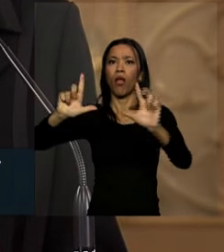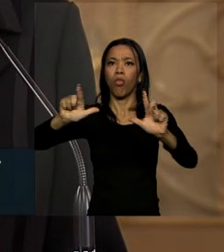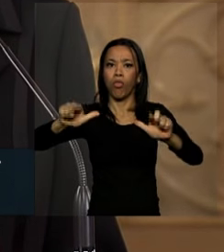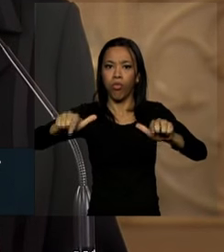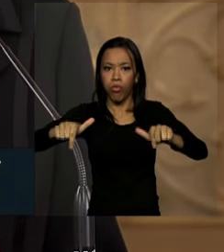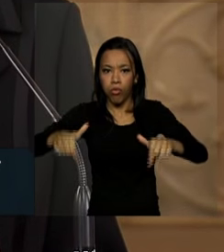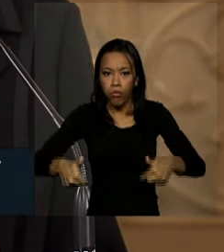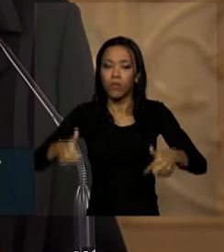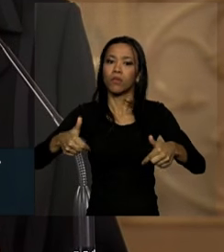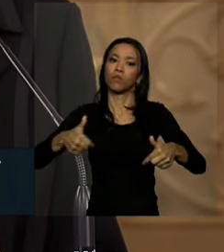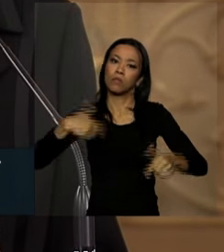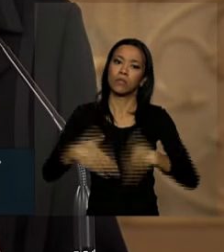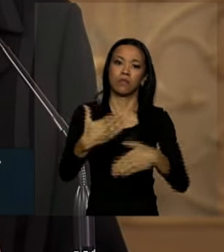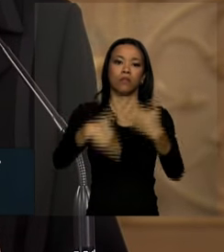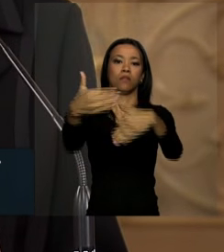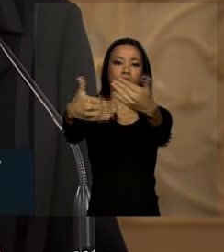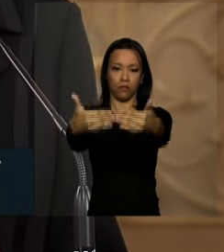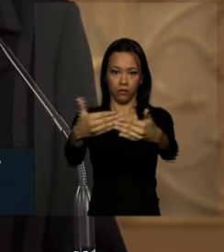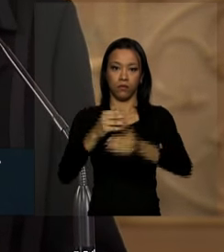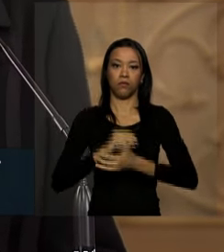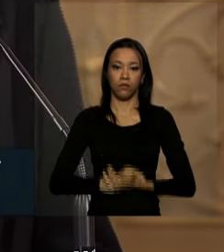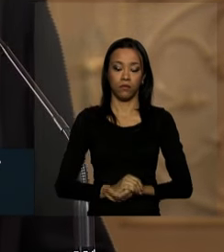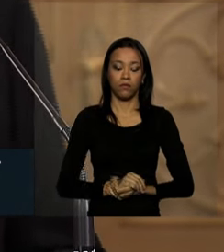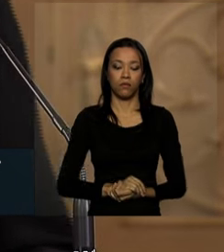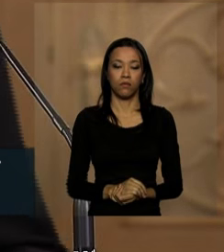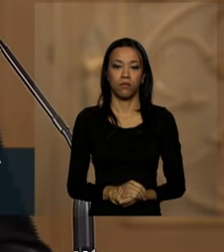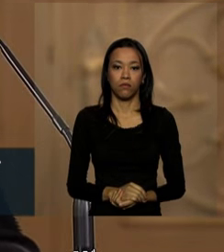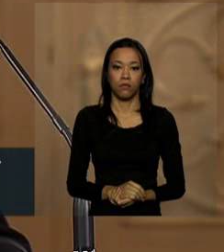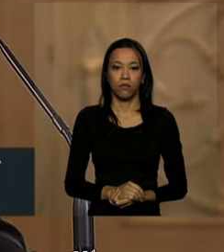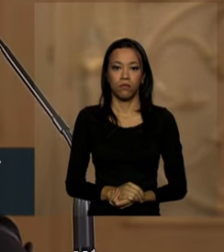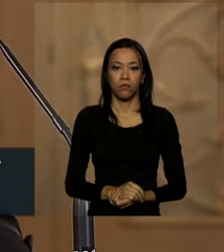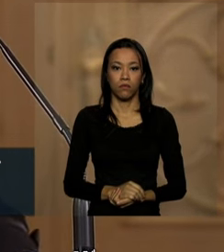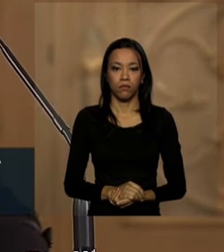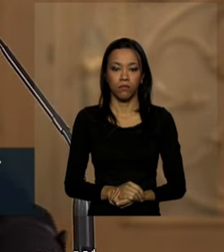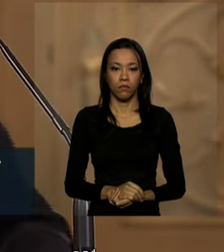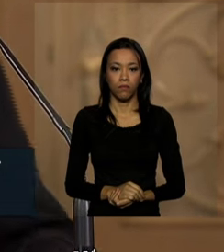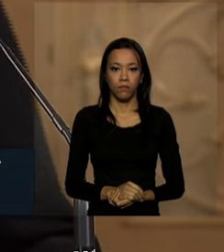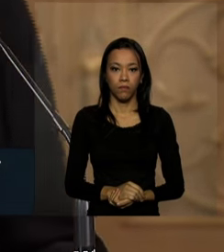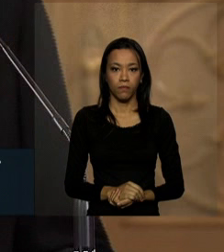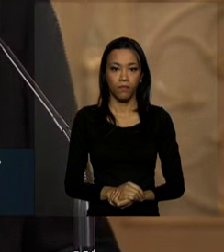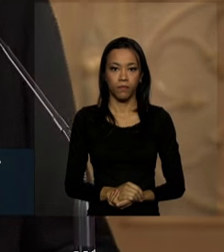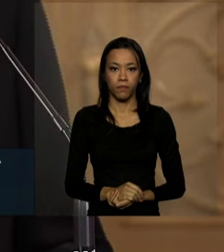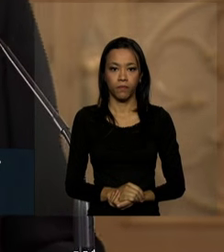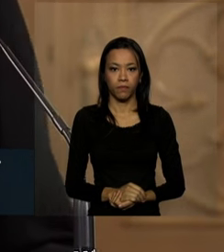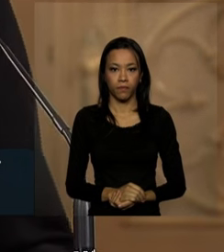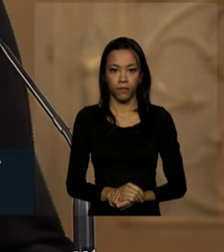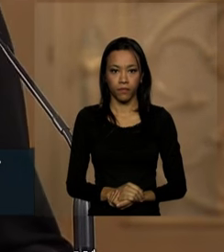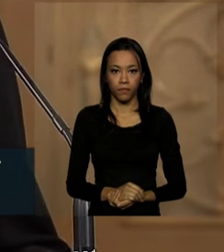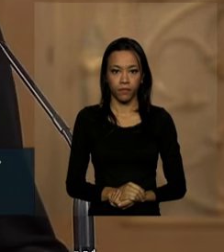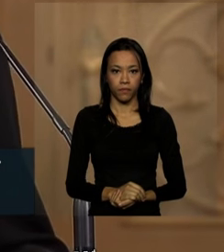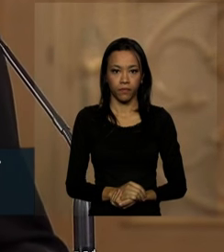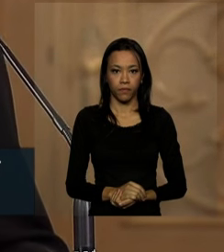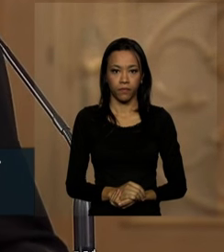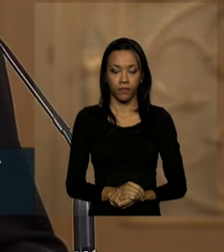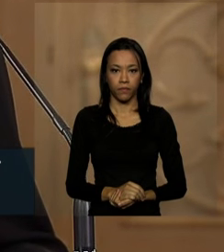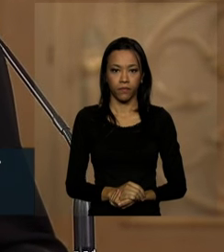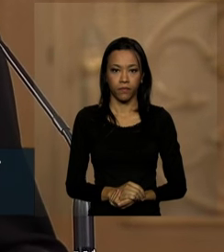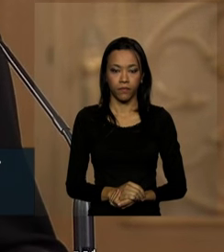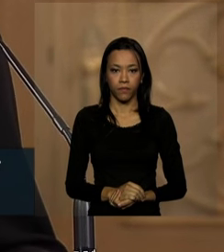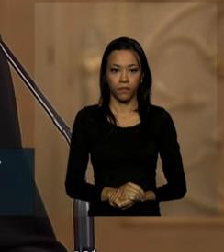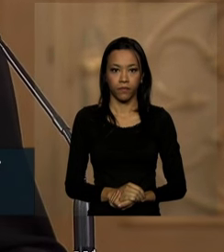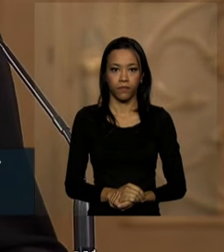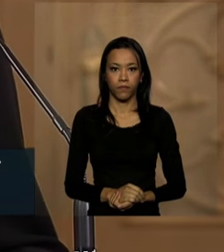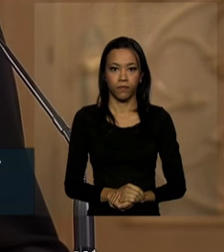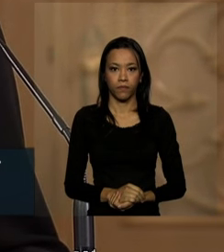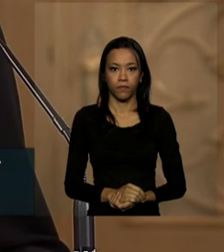We no longer have any further tools available to prevent the crisis from affecting us, especially after the economic slowdown